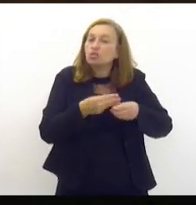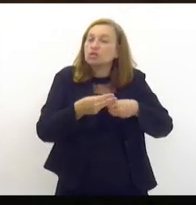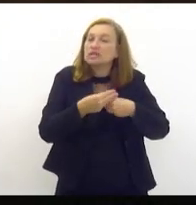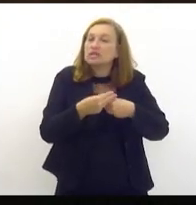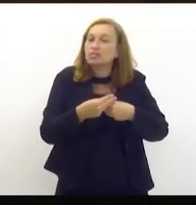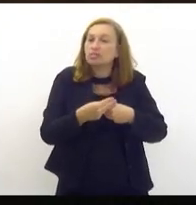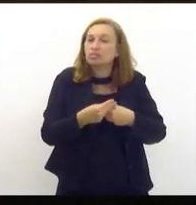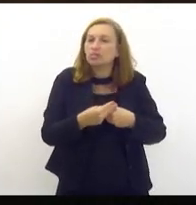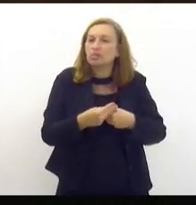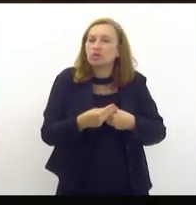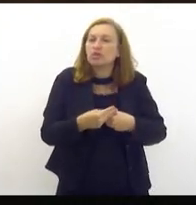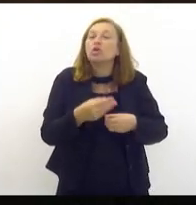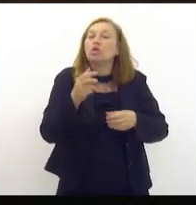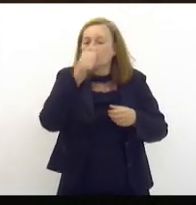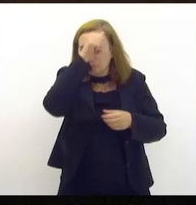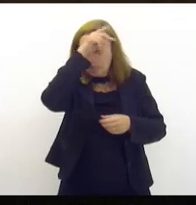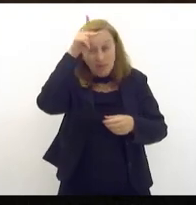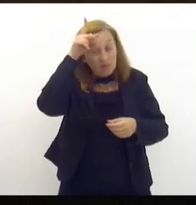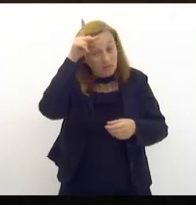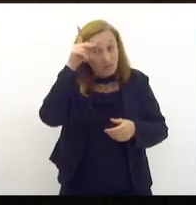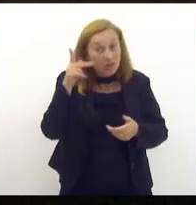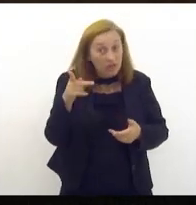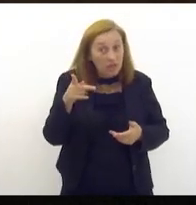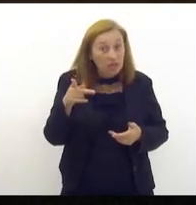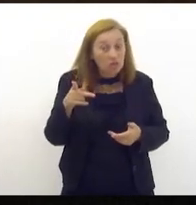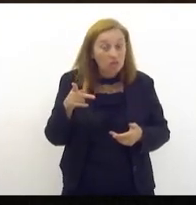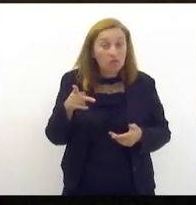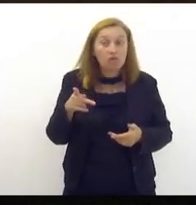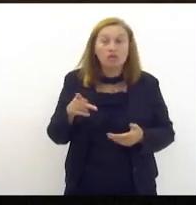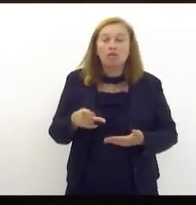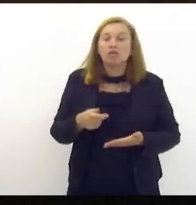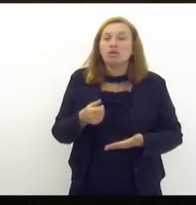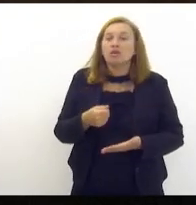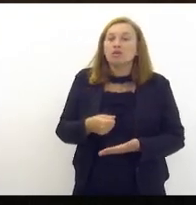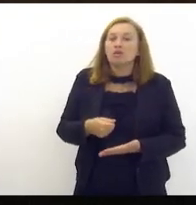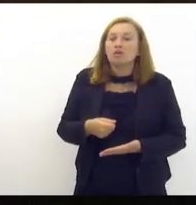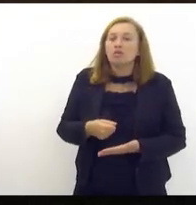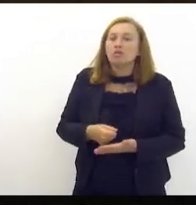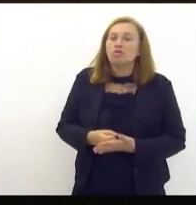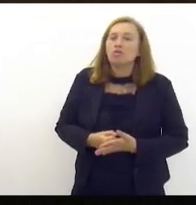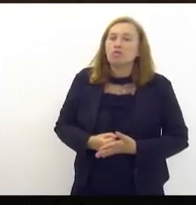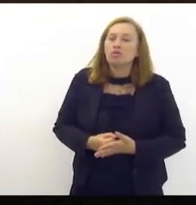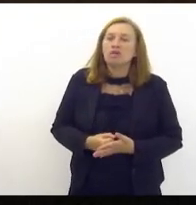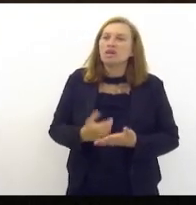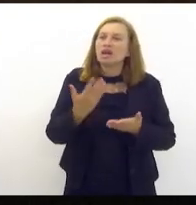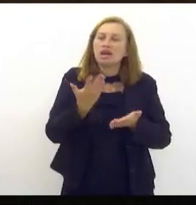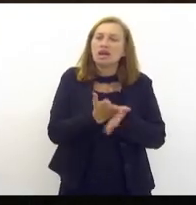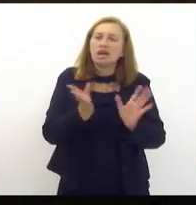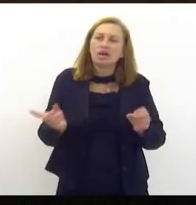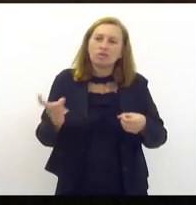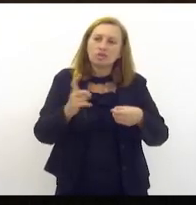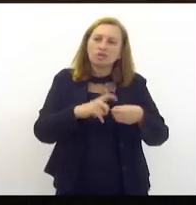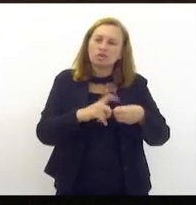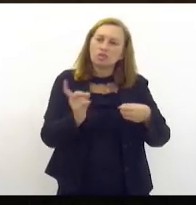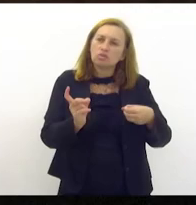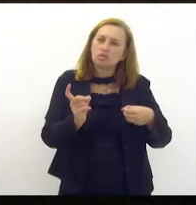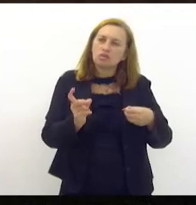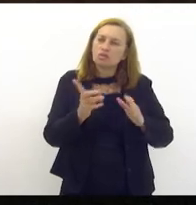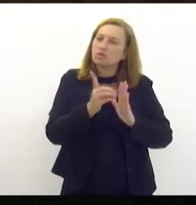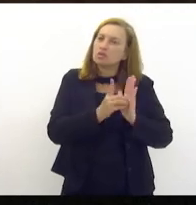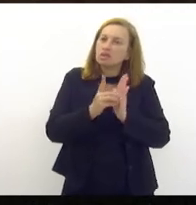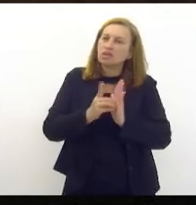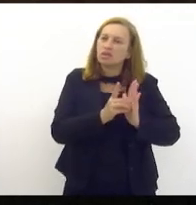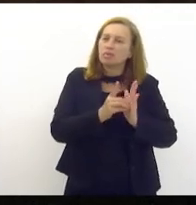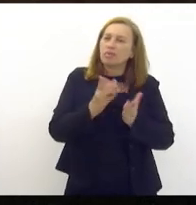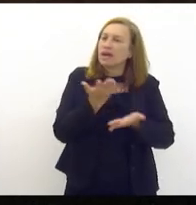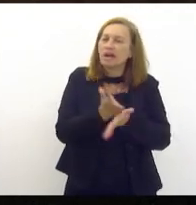pelo cidadão, o prefeito, e cobrem dos prefeitos, que cessem esse convênio com o Detran para acabar com essa pouca